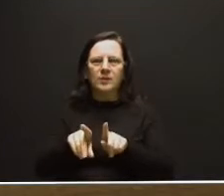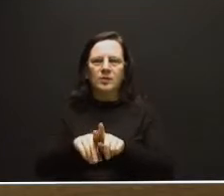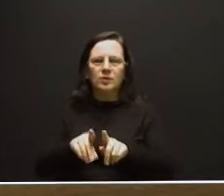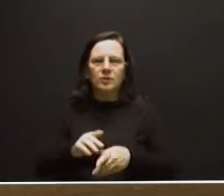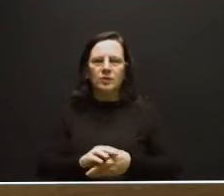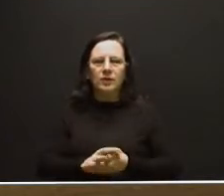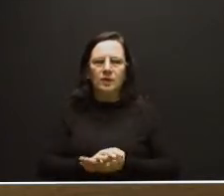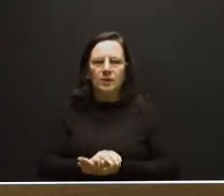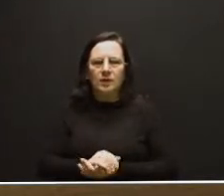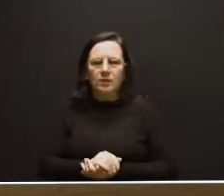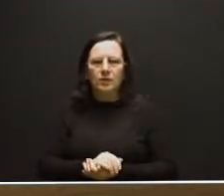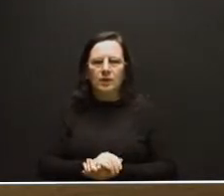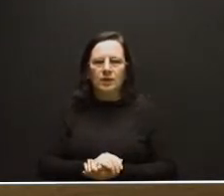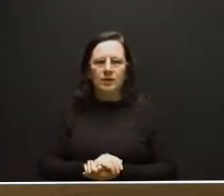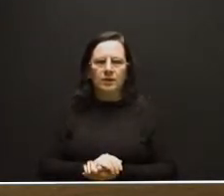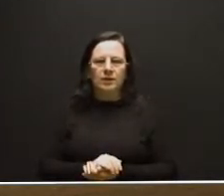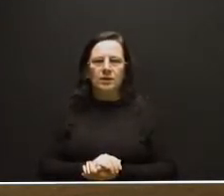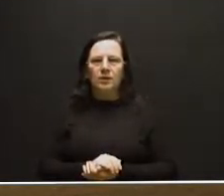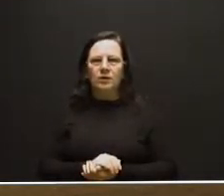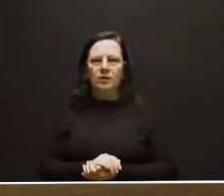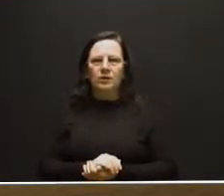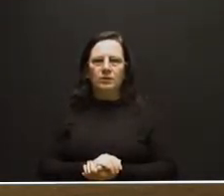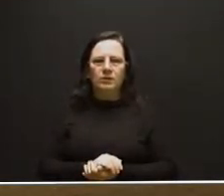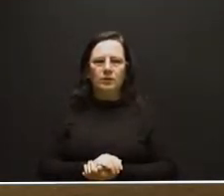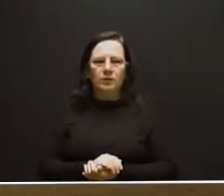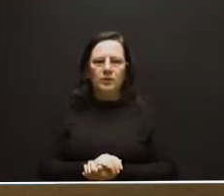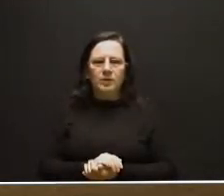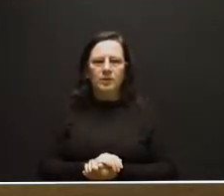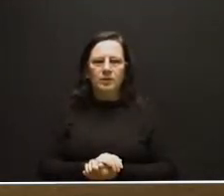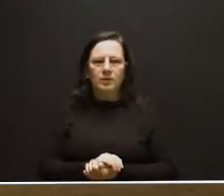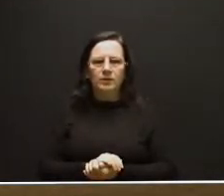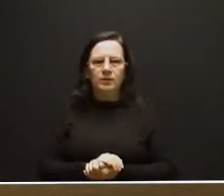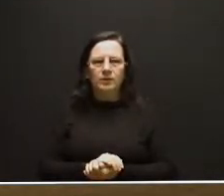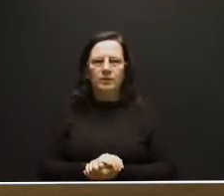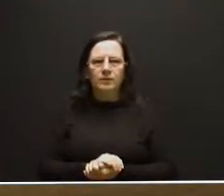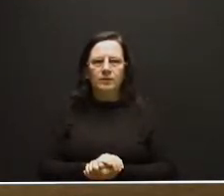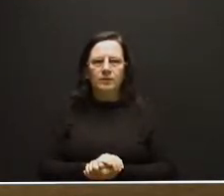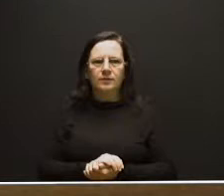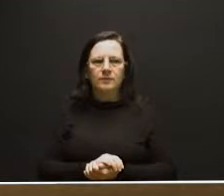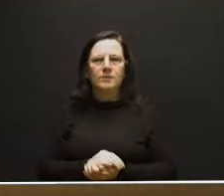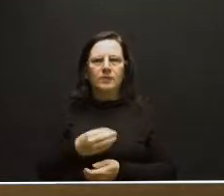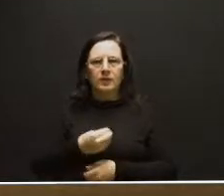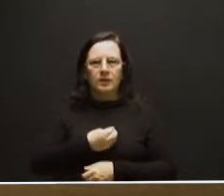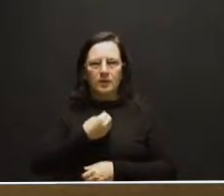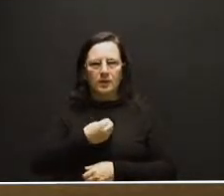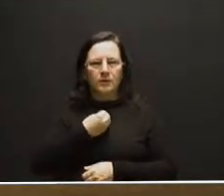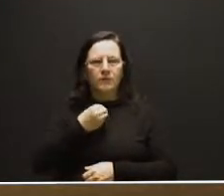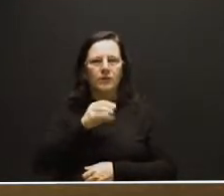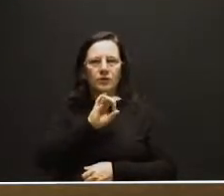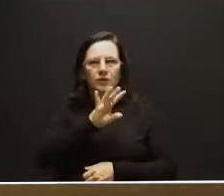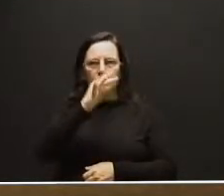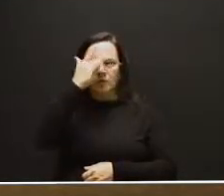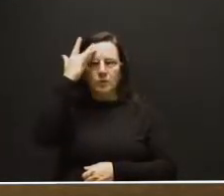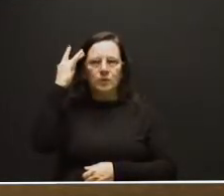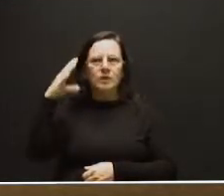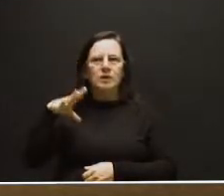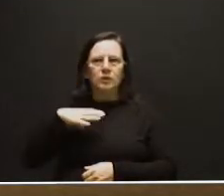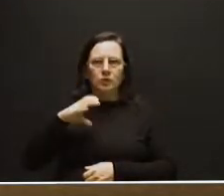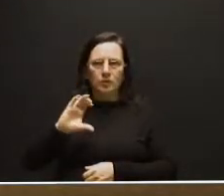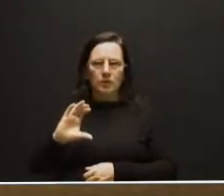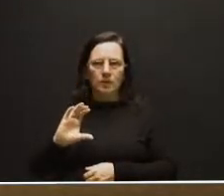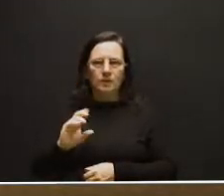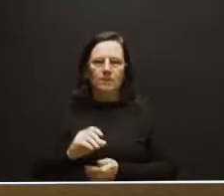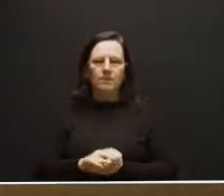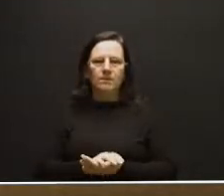apontou de forma positiva na política e na vida do município da cidade bom voltando